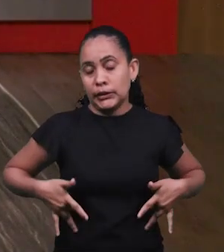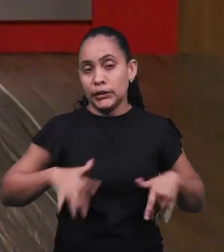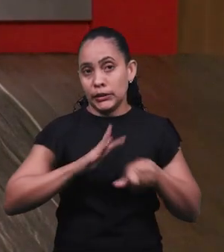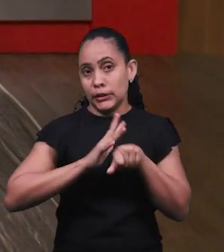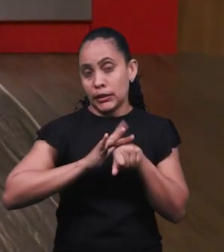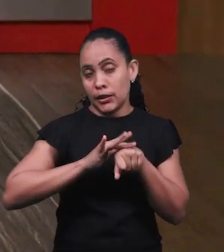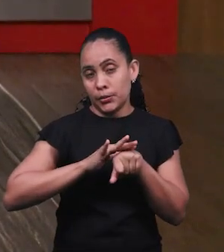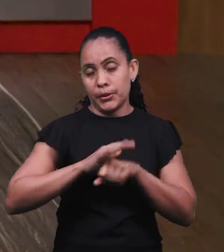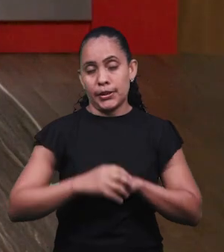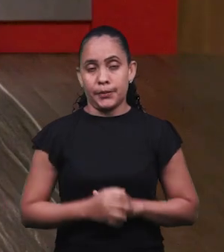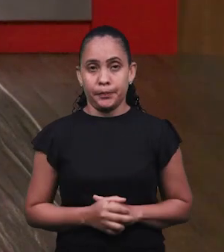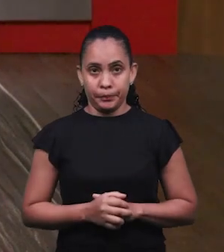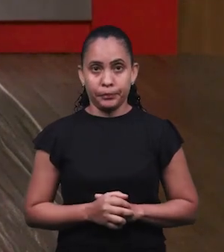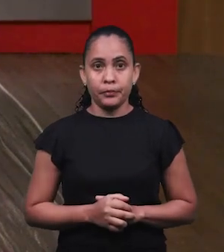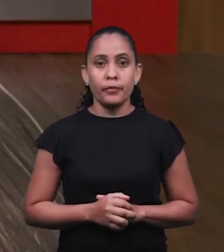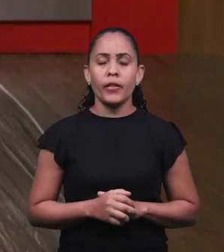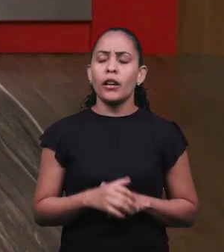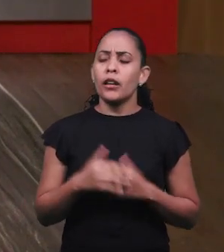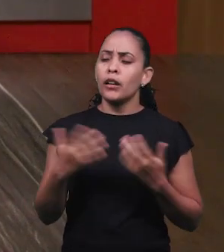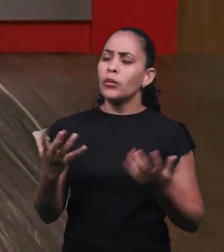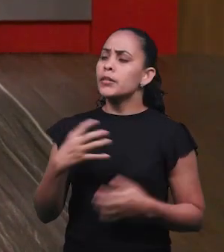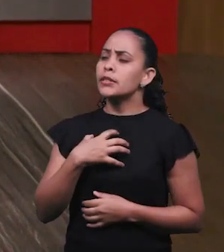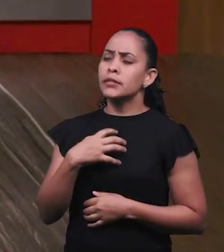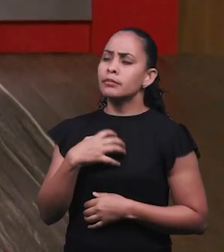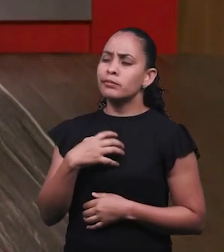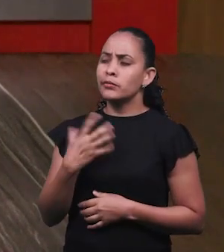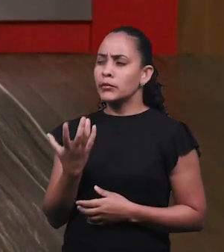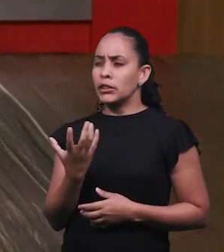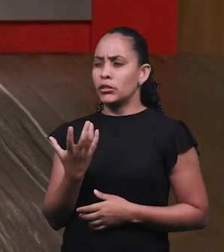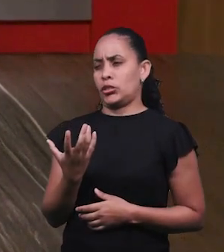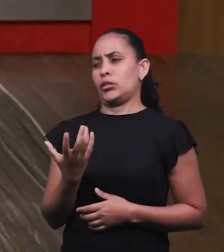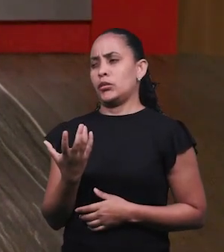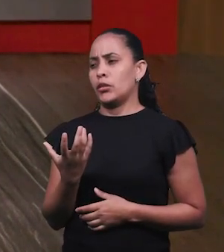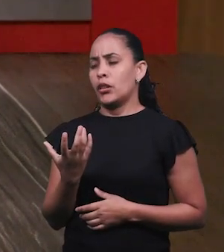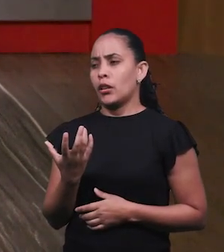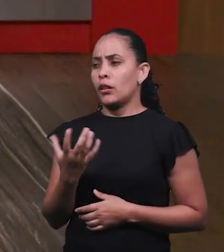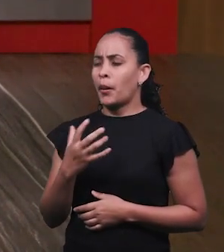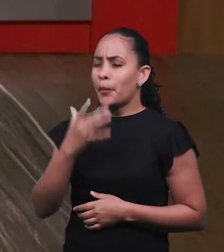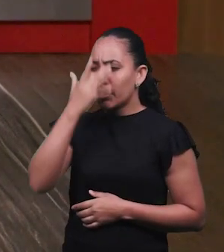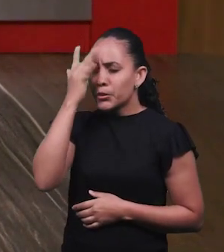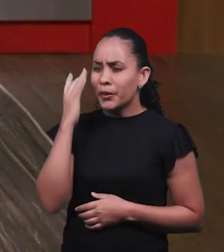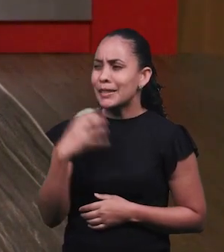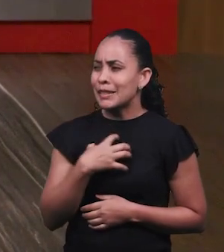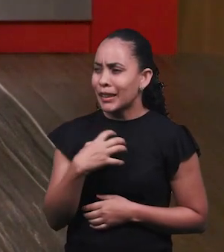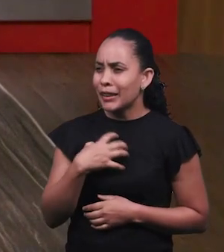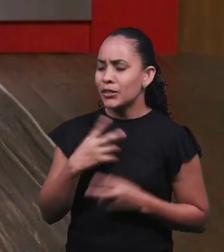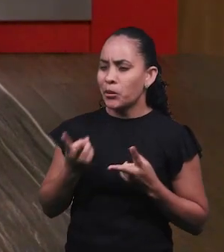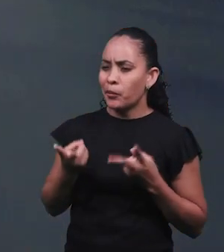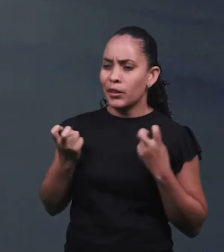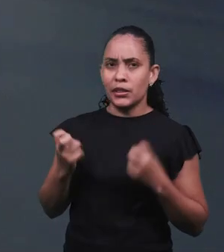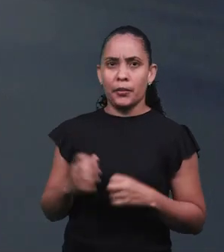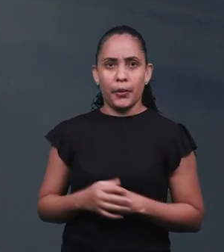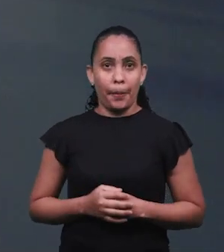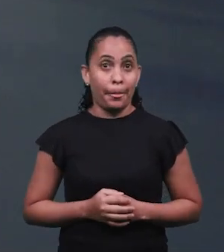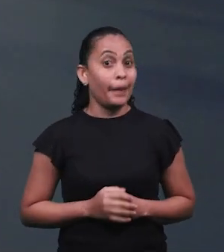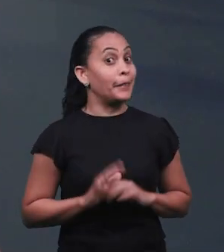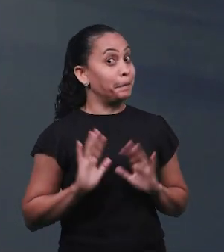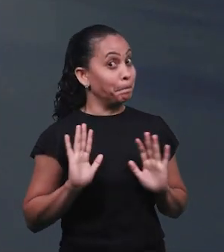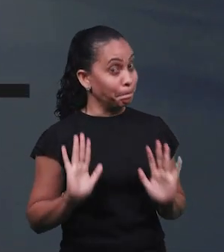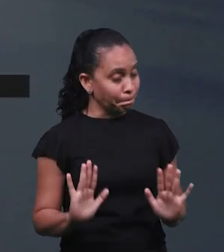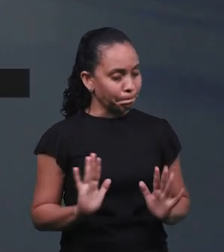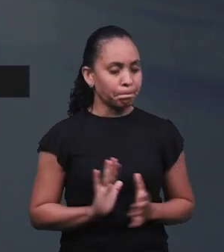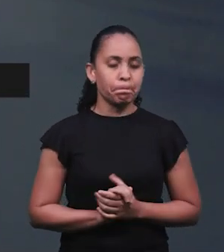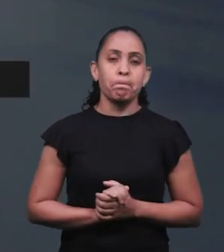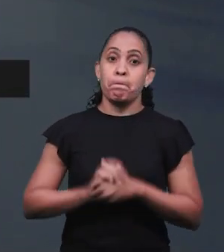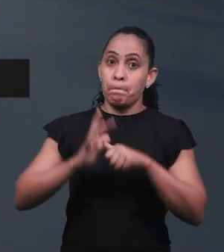e quais os sintomas da doença renal crônica? Qual que sintomas que a gente pode identificar isso? Aí a